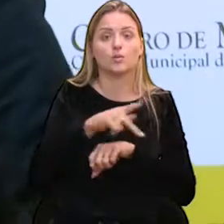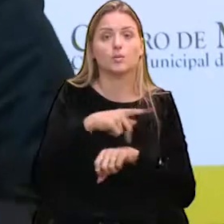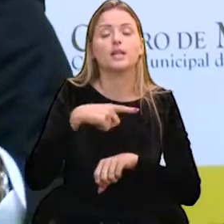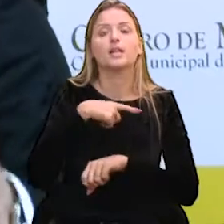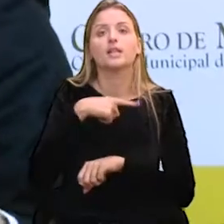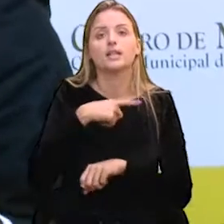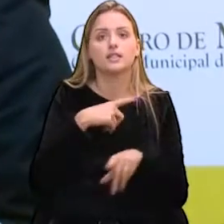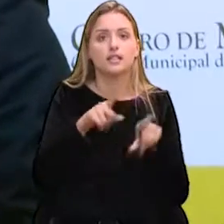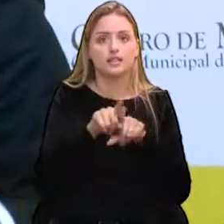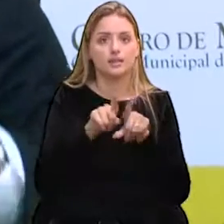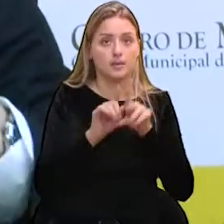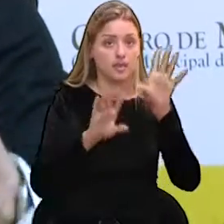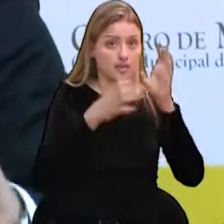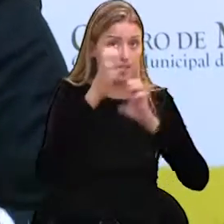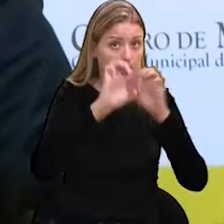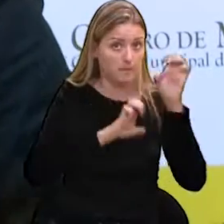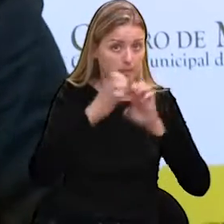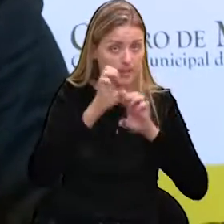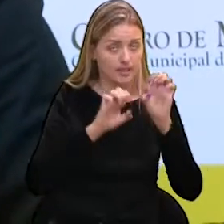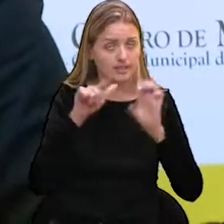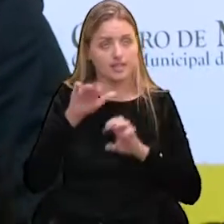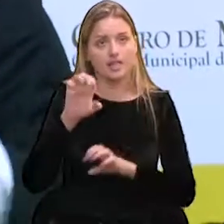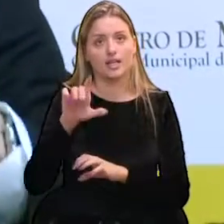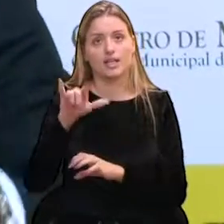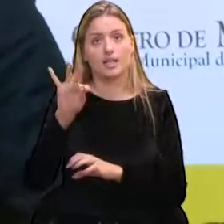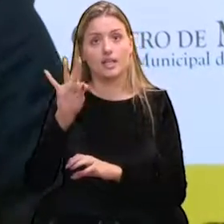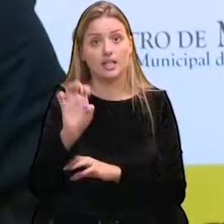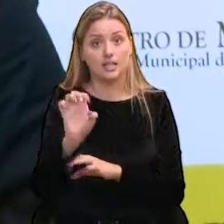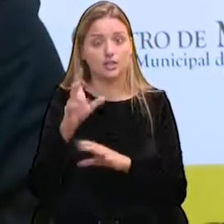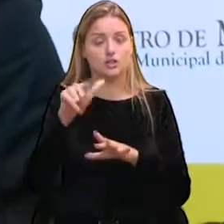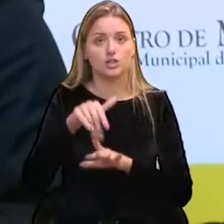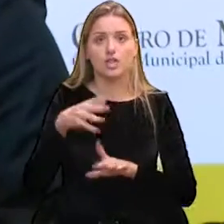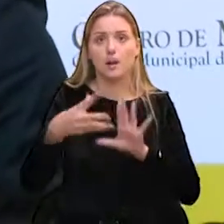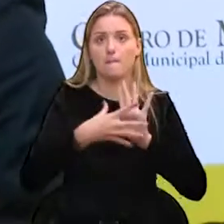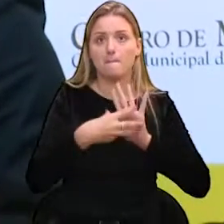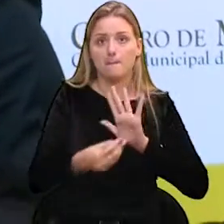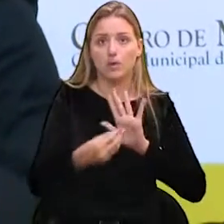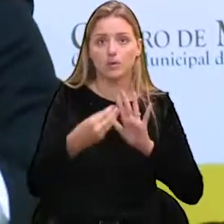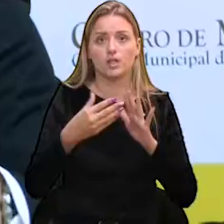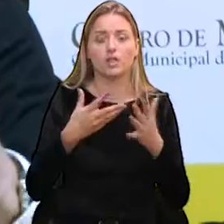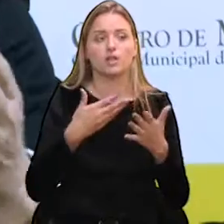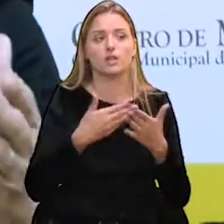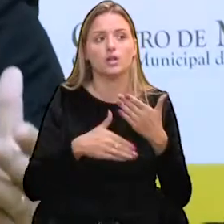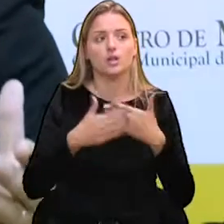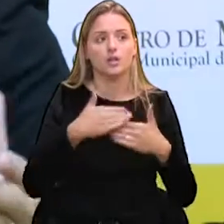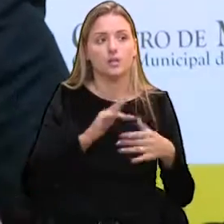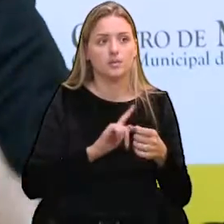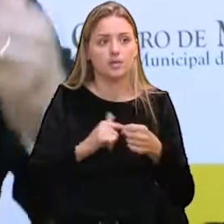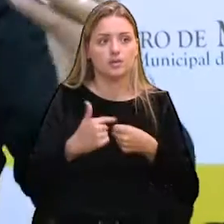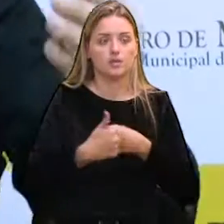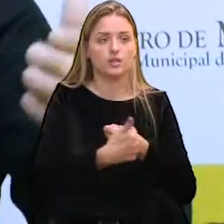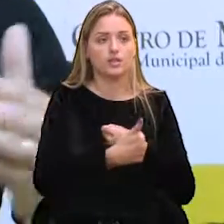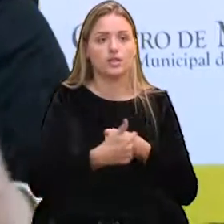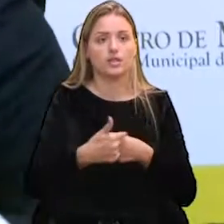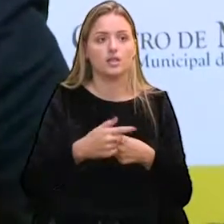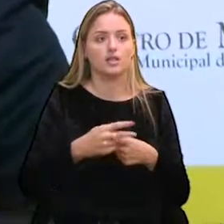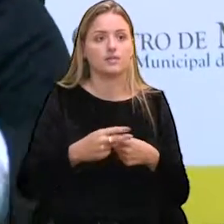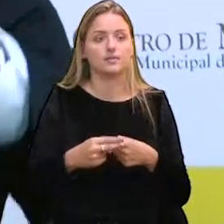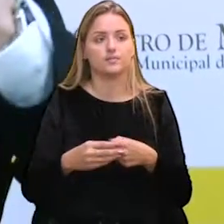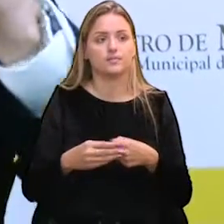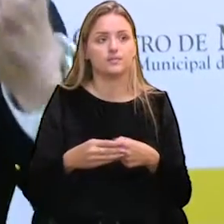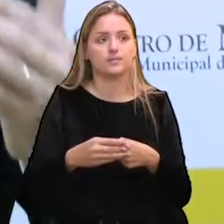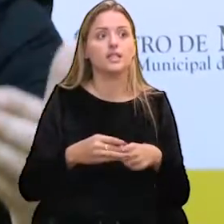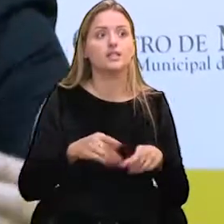temos muitas empresas que são a elite, né, da região sul, que podem abrir as suas portas para que o turista venha